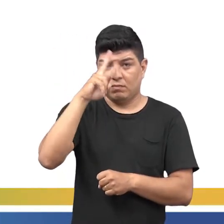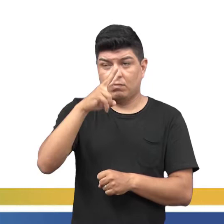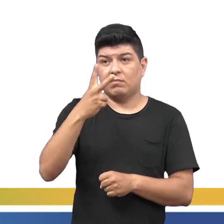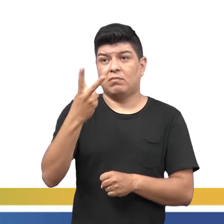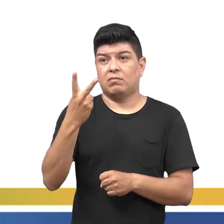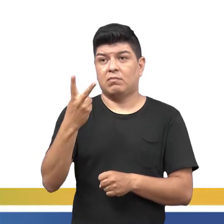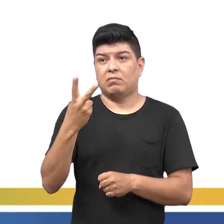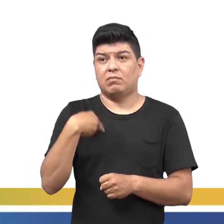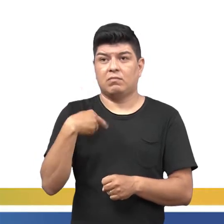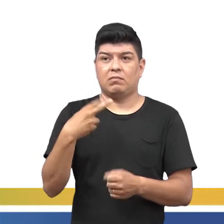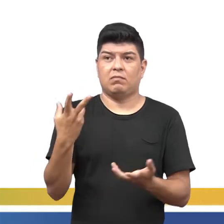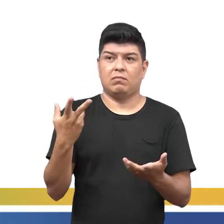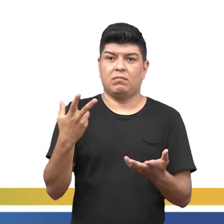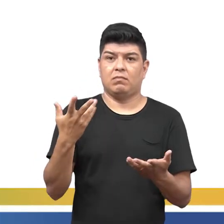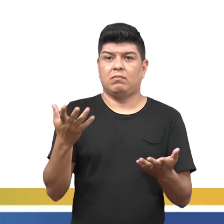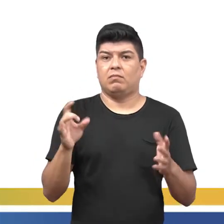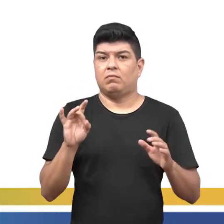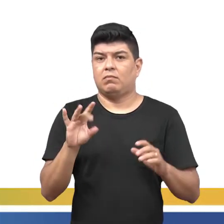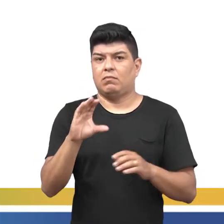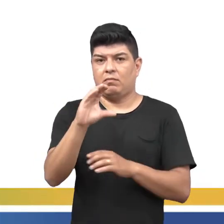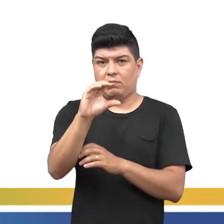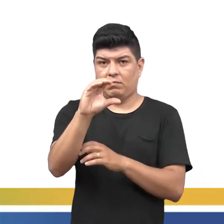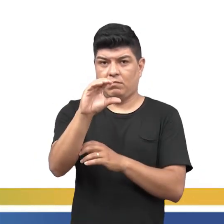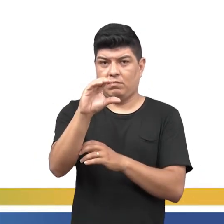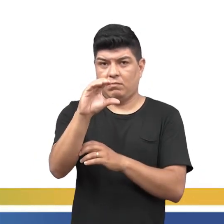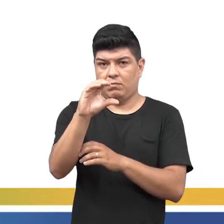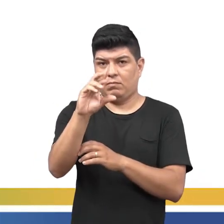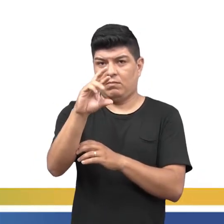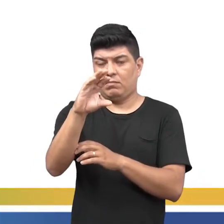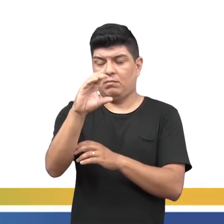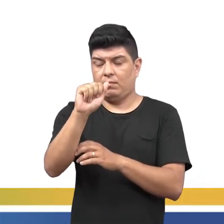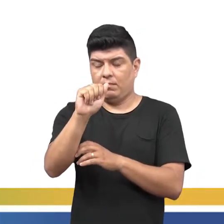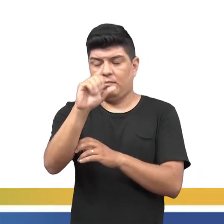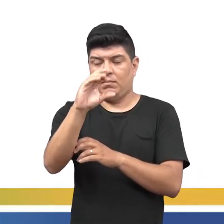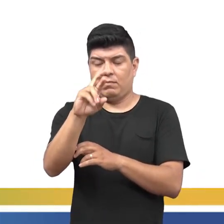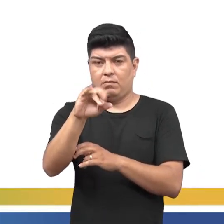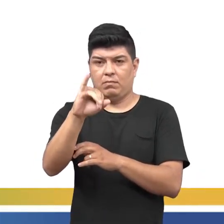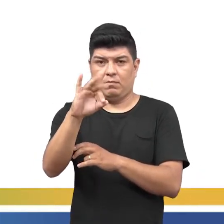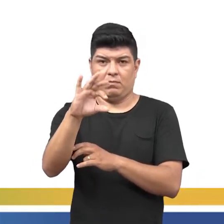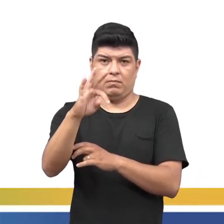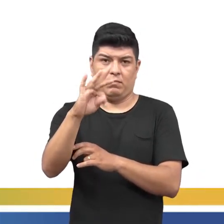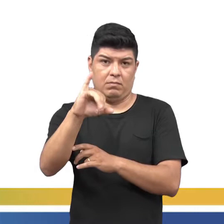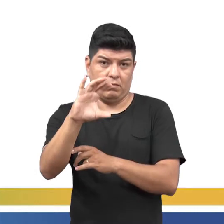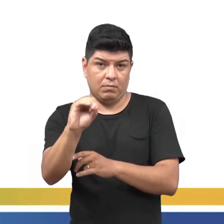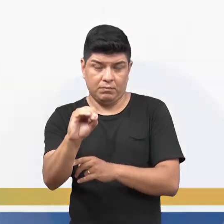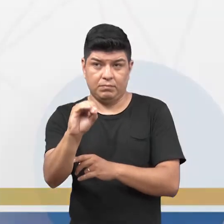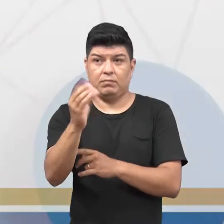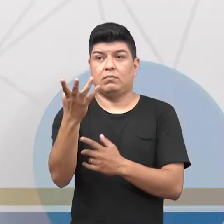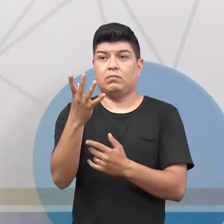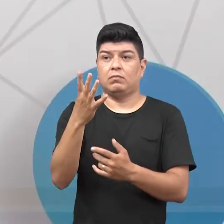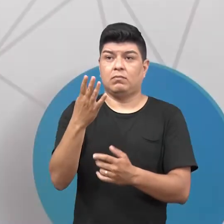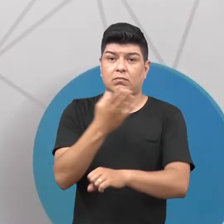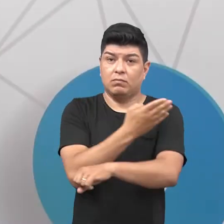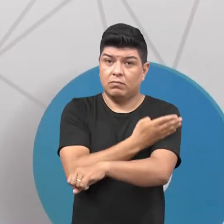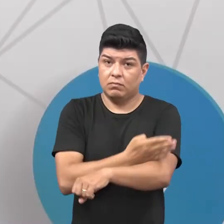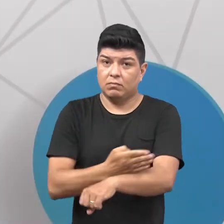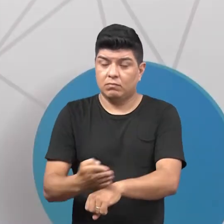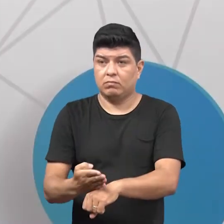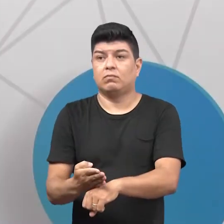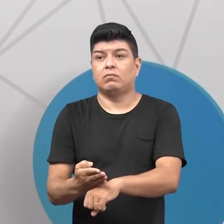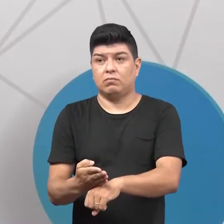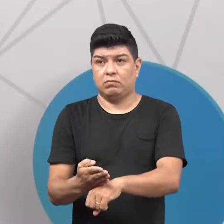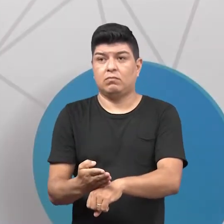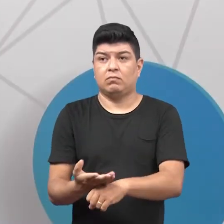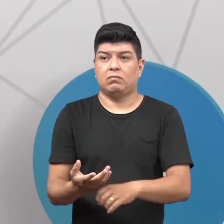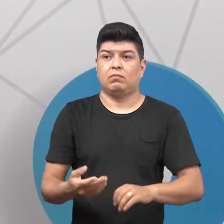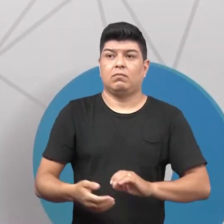é acrítico. Então, não é teórico. Então, ele é muito ligado à questão do senso comum e, por isso, ele